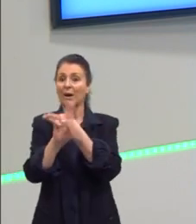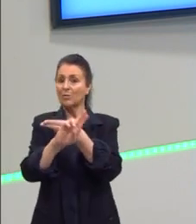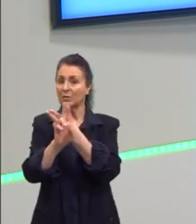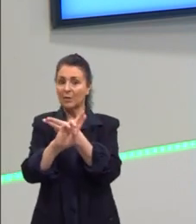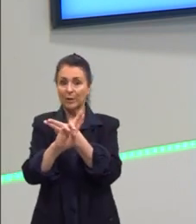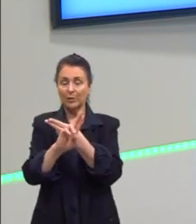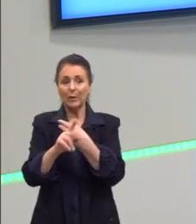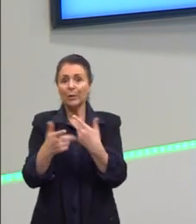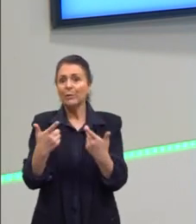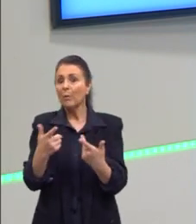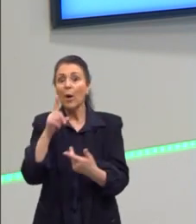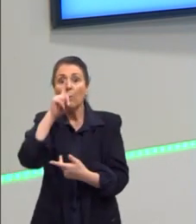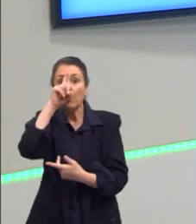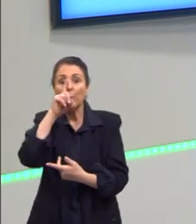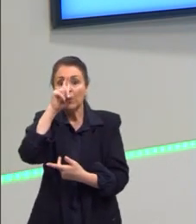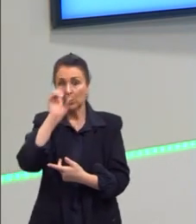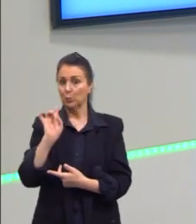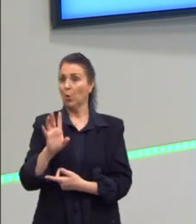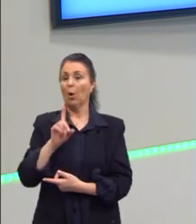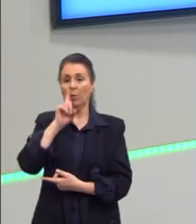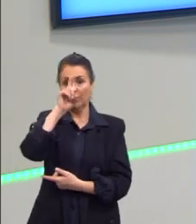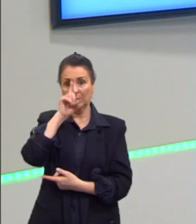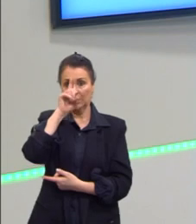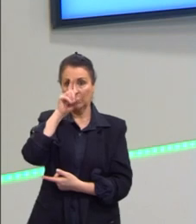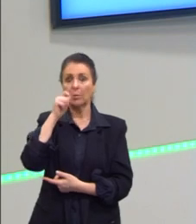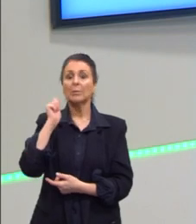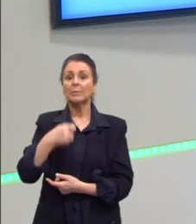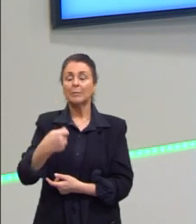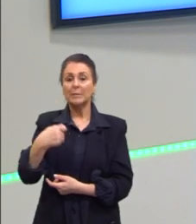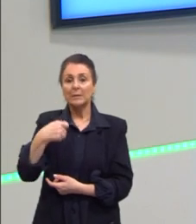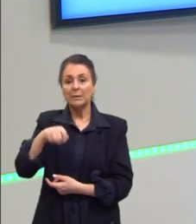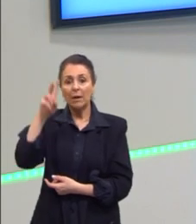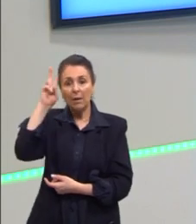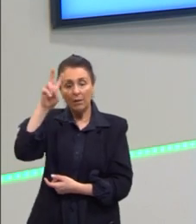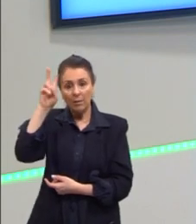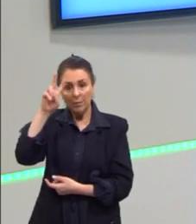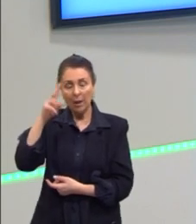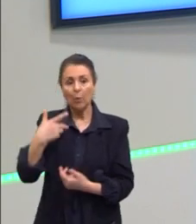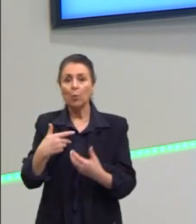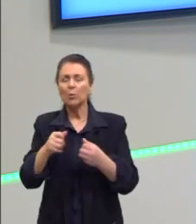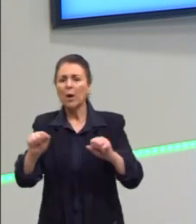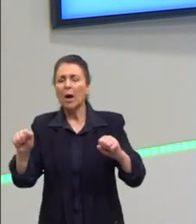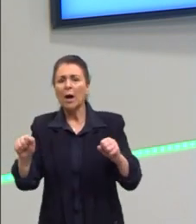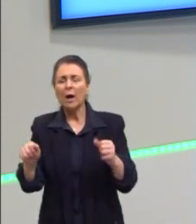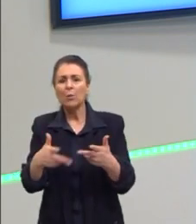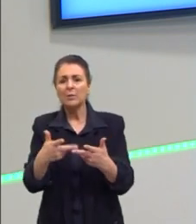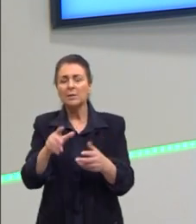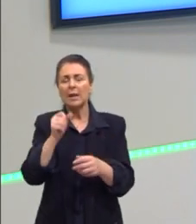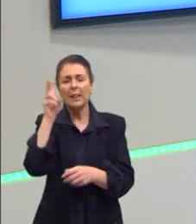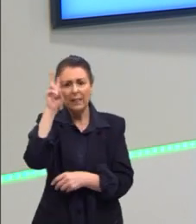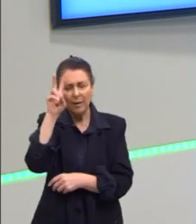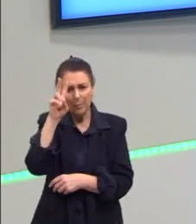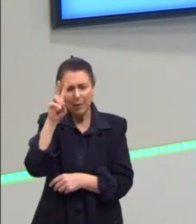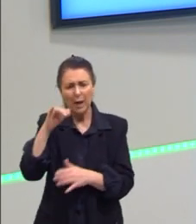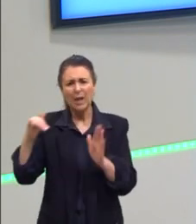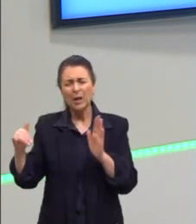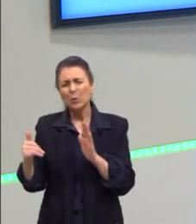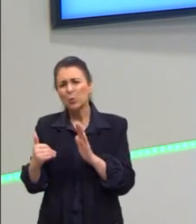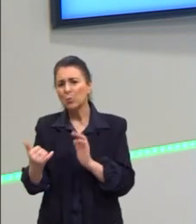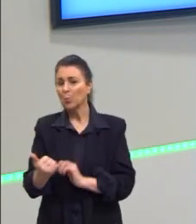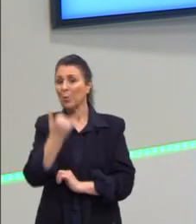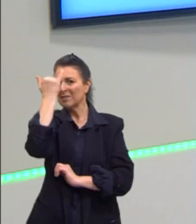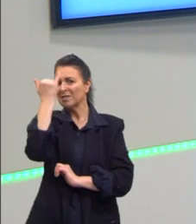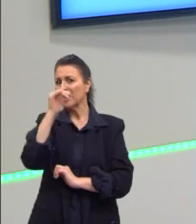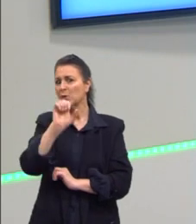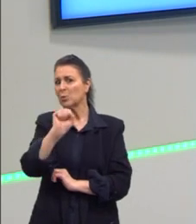é uma vilã a gente não precisa lembrar de radiatividade sempre a imagem desastres como Sesi O que teve na aqui